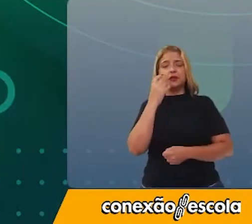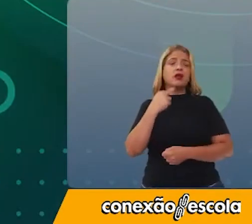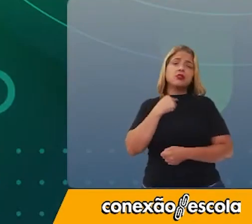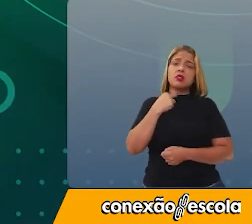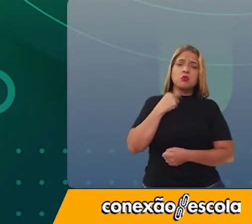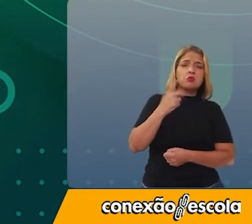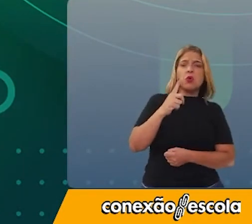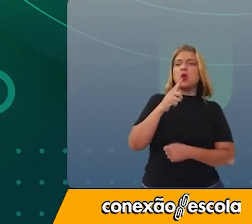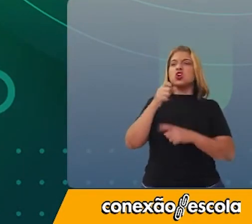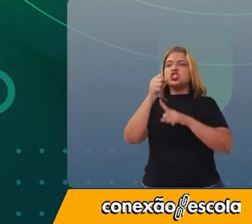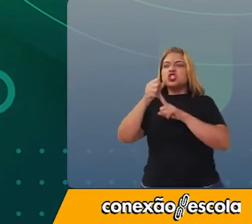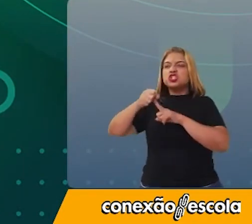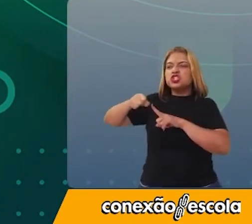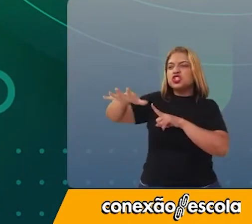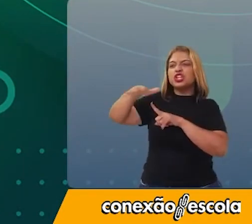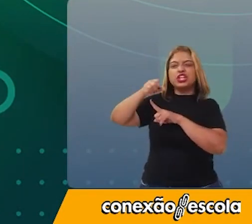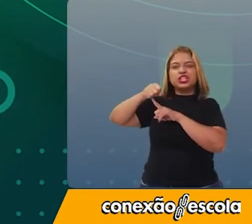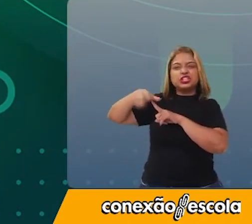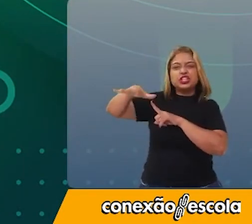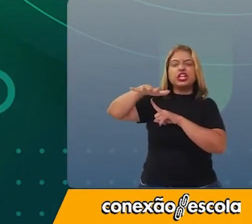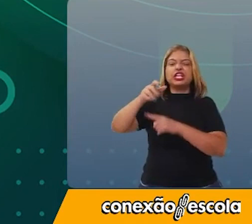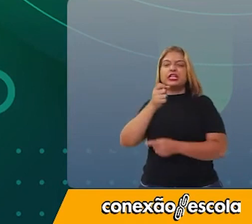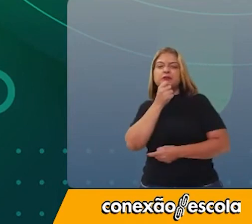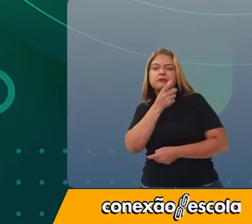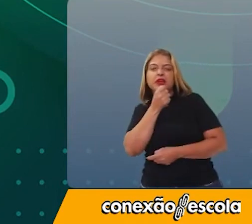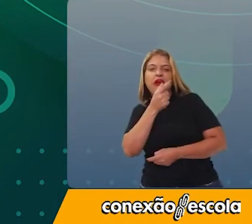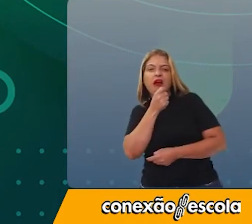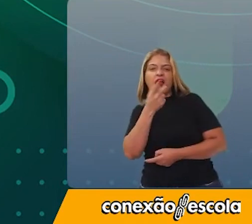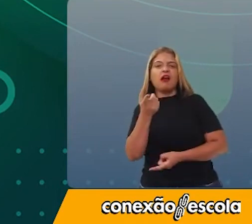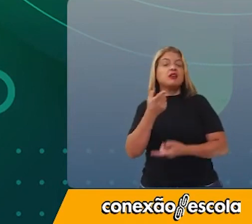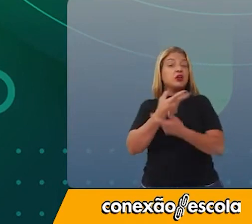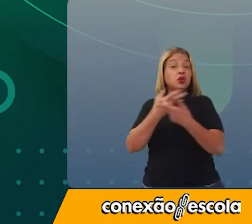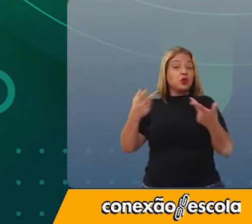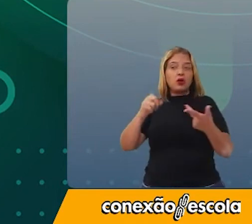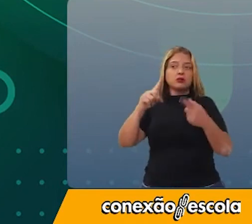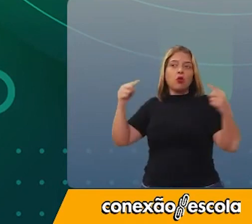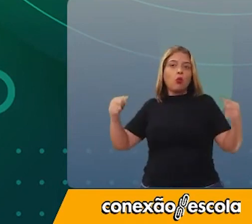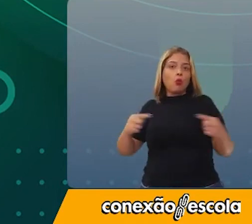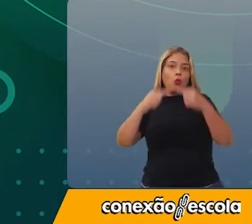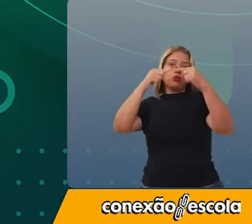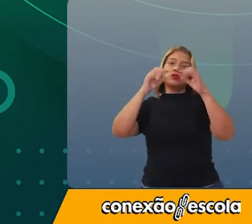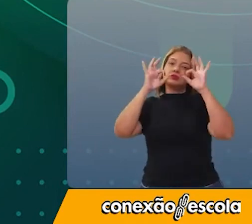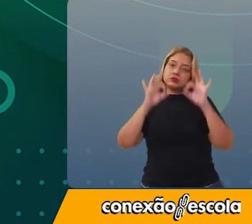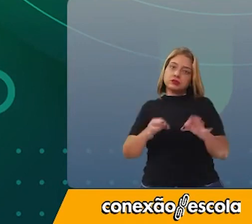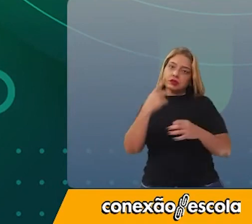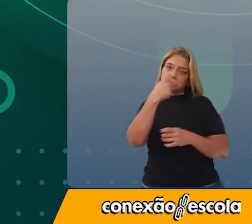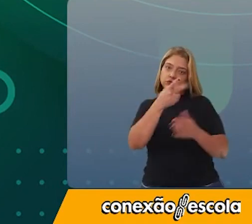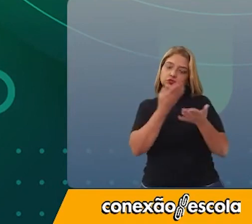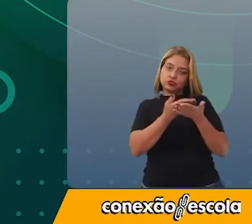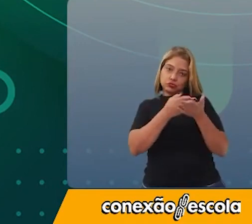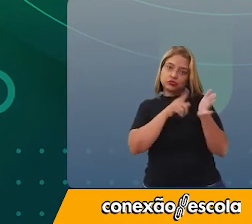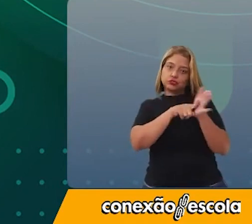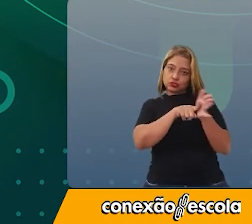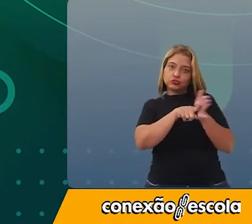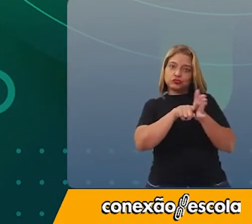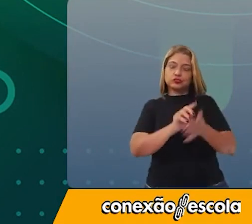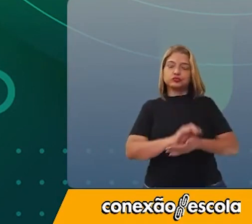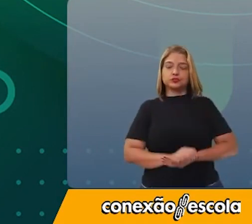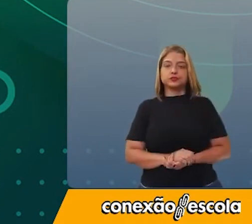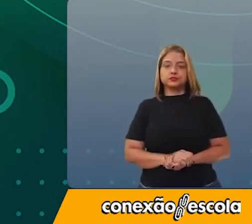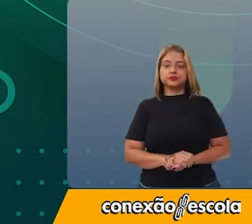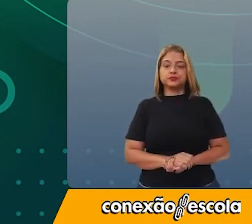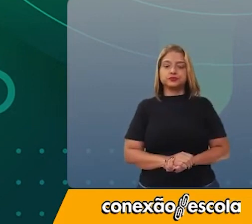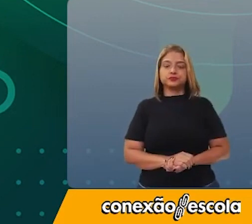gírias, evite as piadinhas se elas não estiverem a serviço do seu estudo, ok? Pois